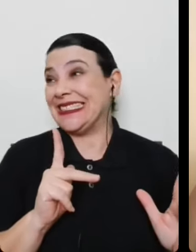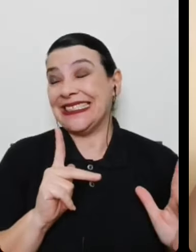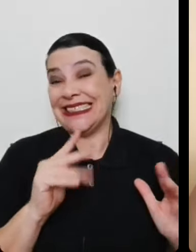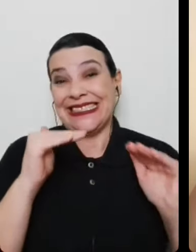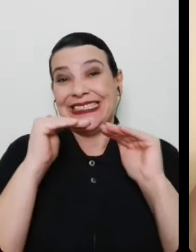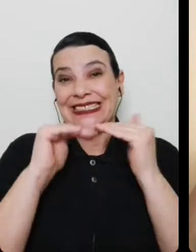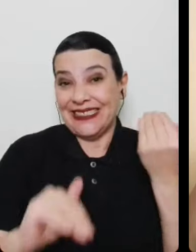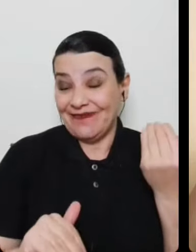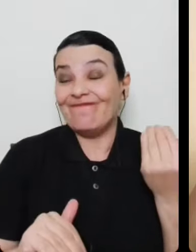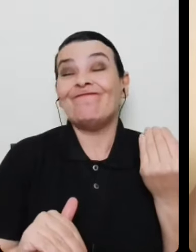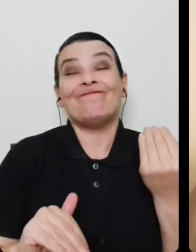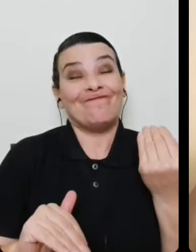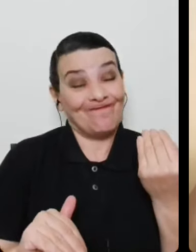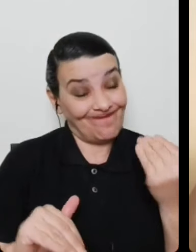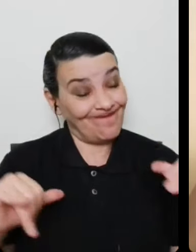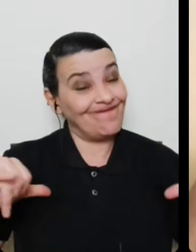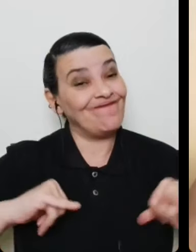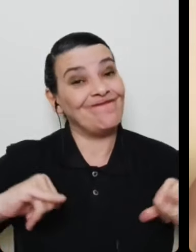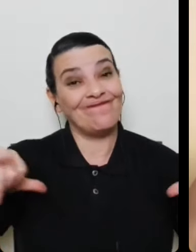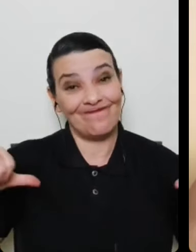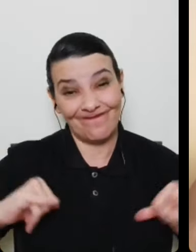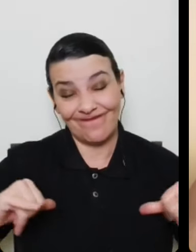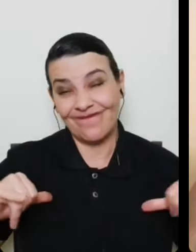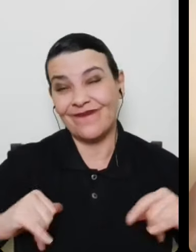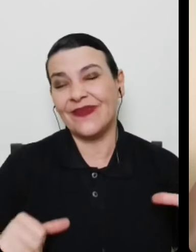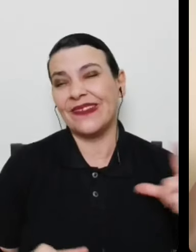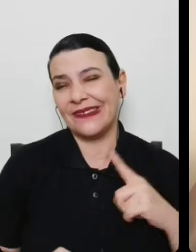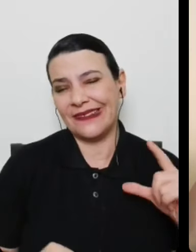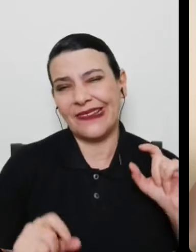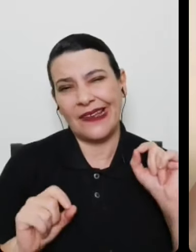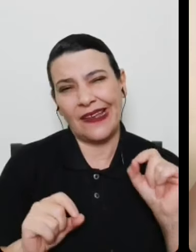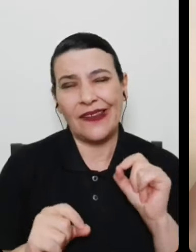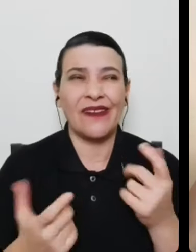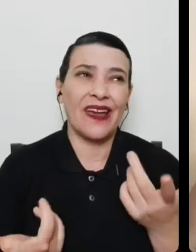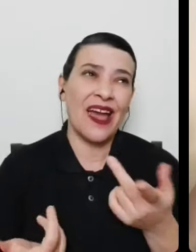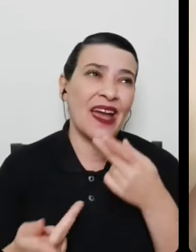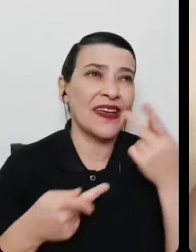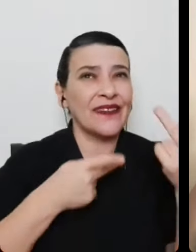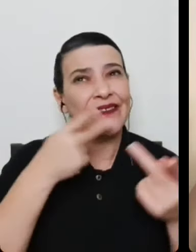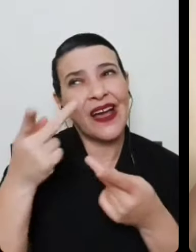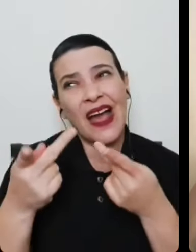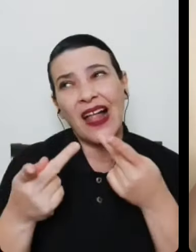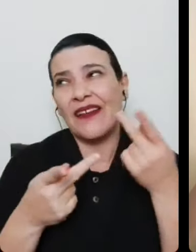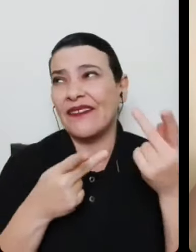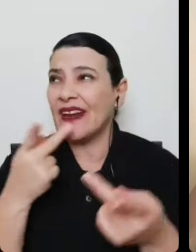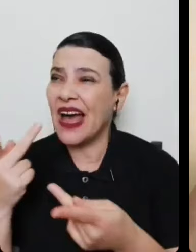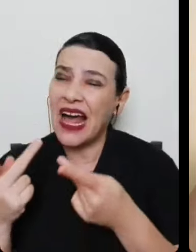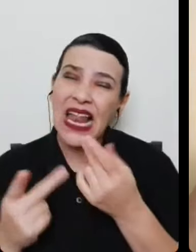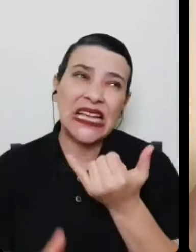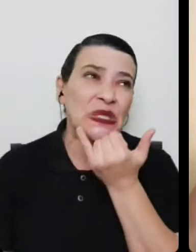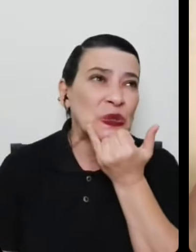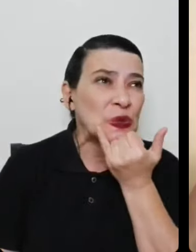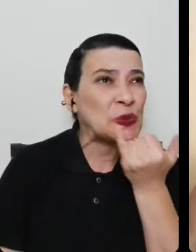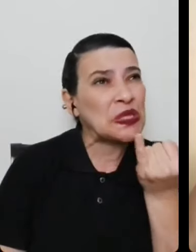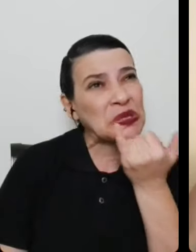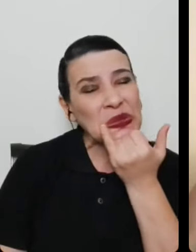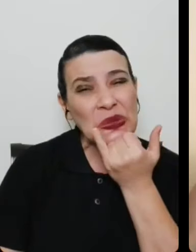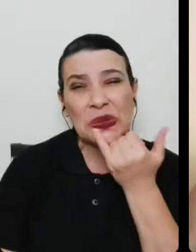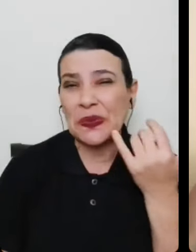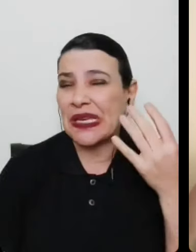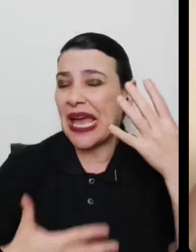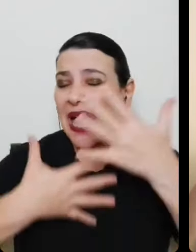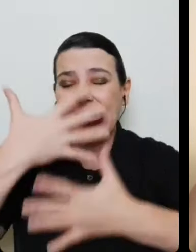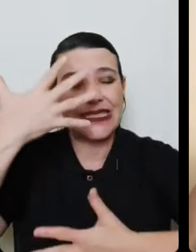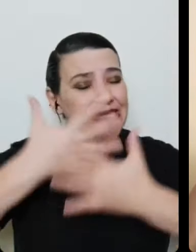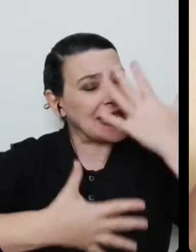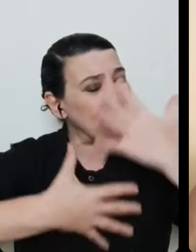E aí você ouve várias e várias desculpas, várias e várias questões que dificultam esse processo, que